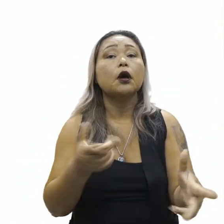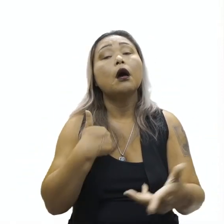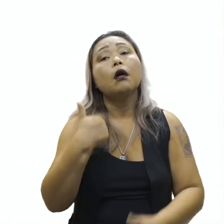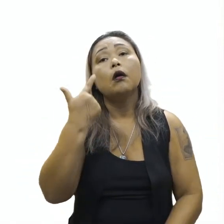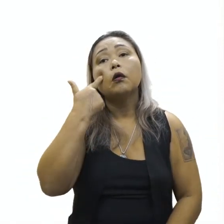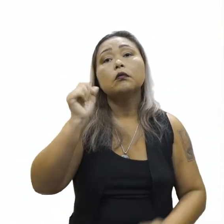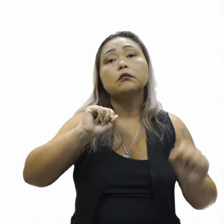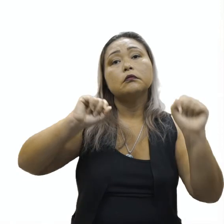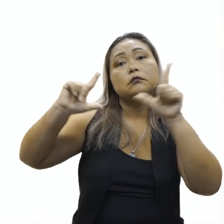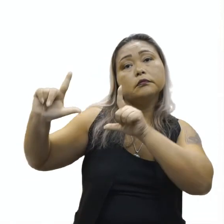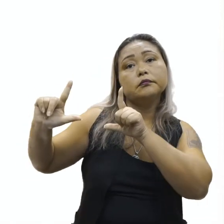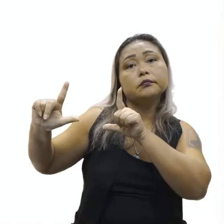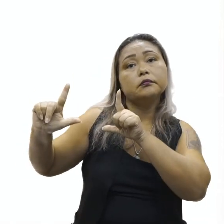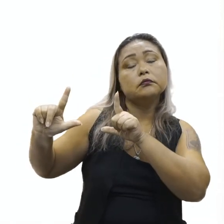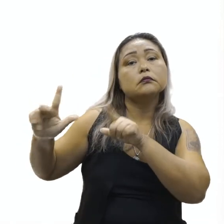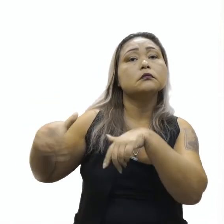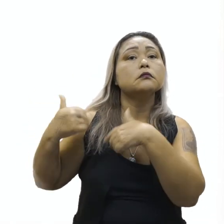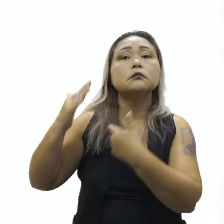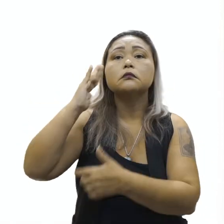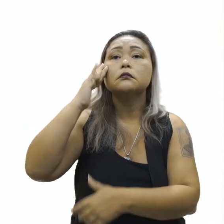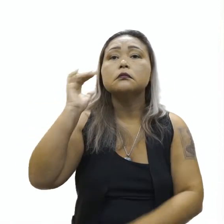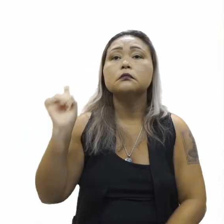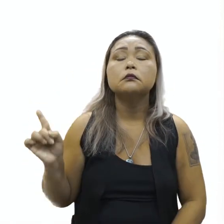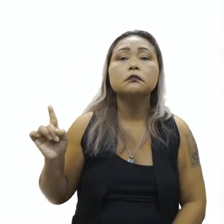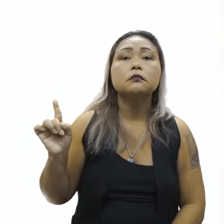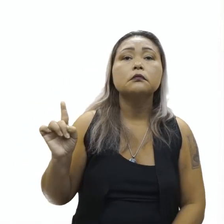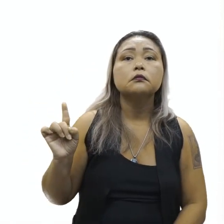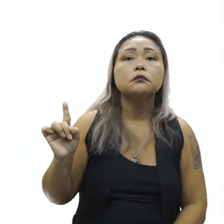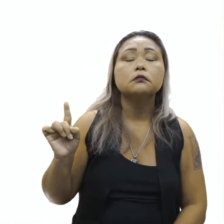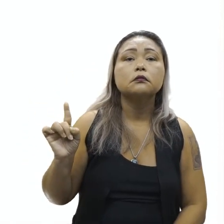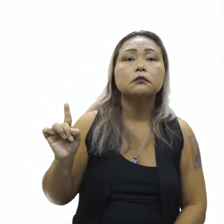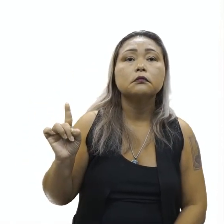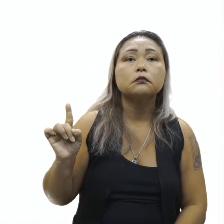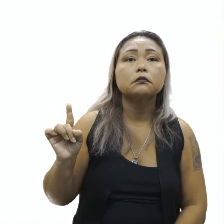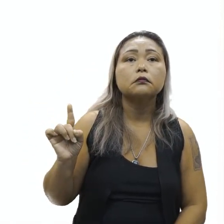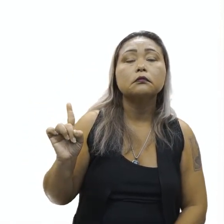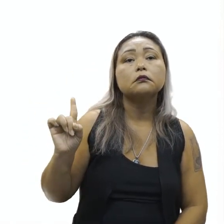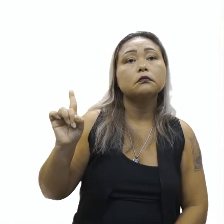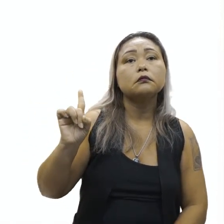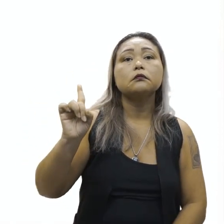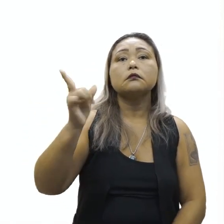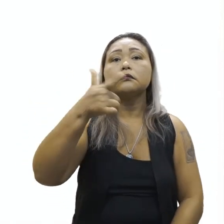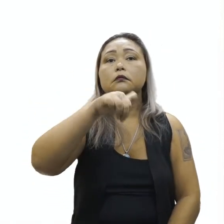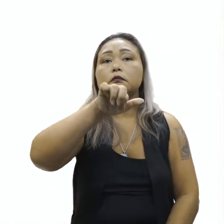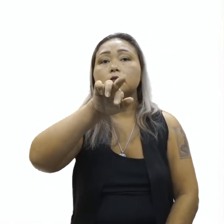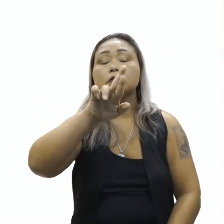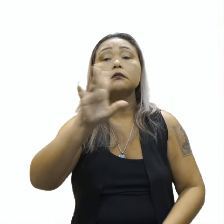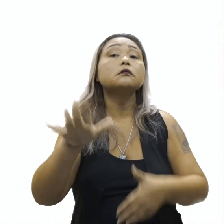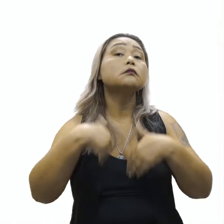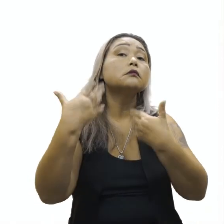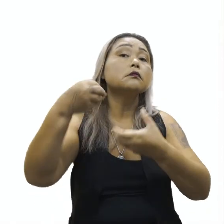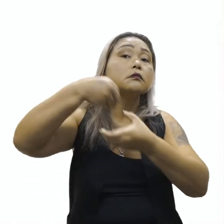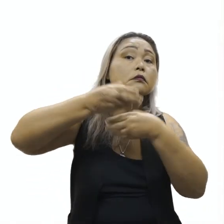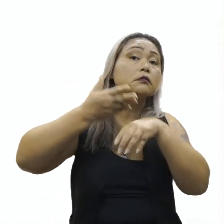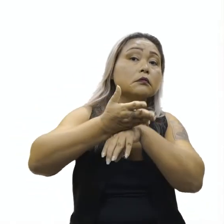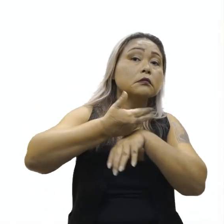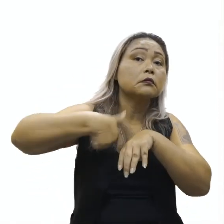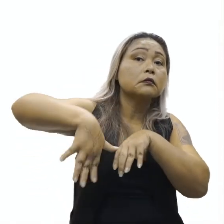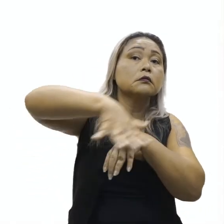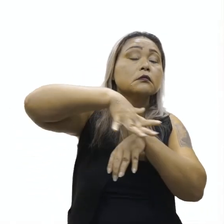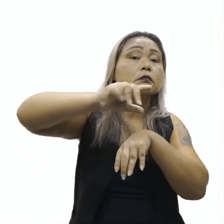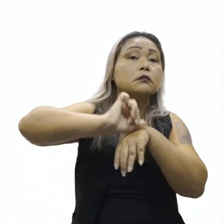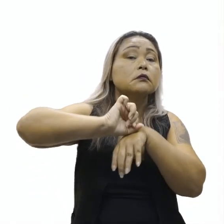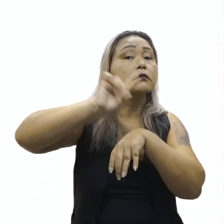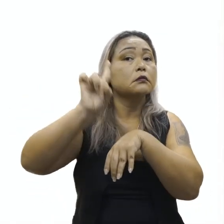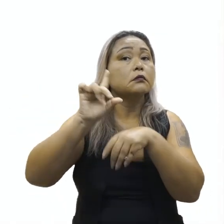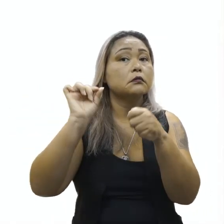quadrinho rapidamente para vocês entenderem aqui, ó. Então vamos lá. Legislativo, quem é que participa e a função que eles